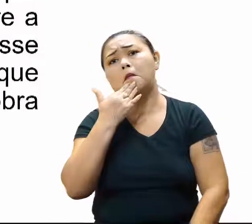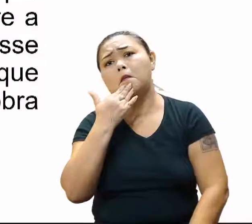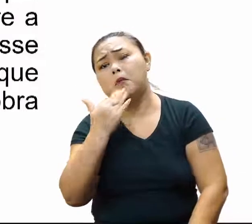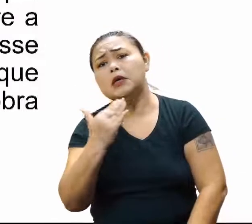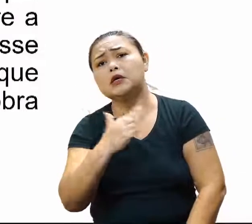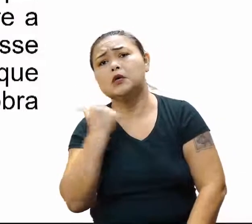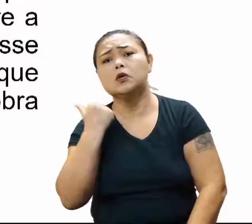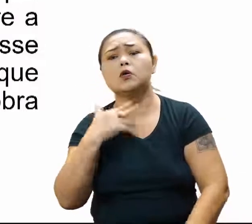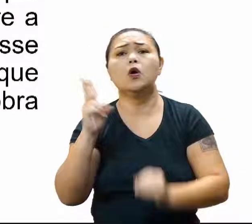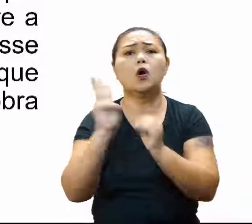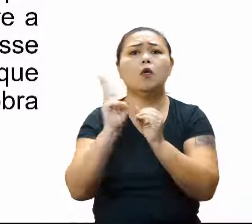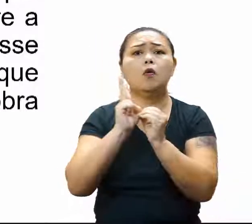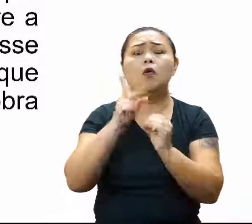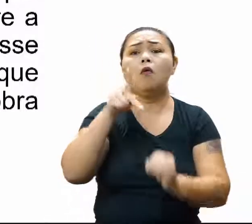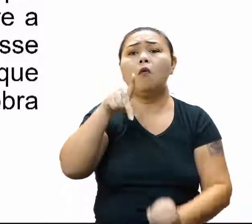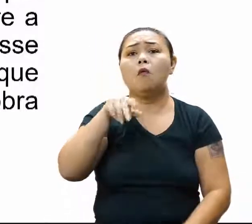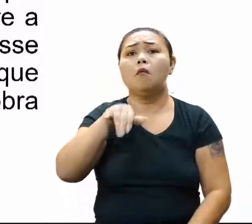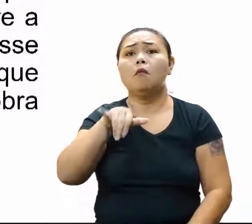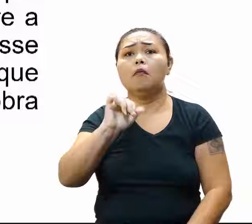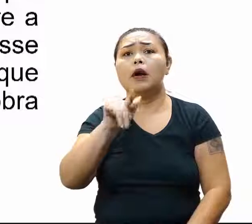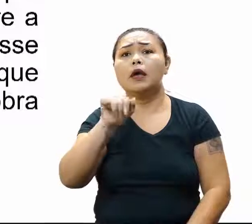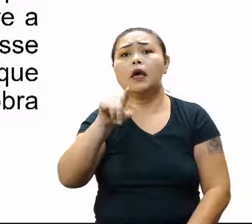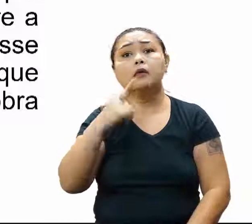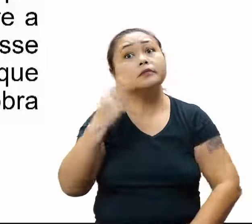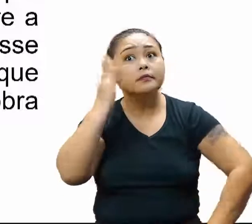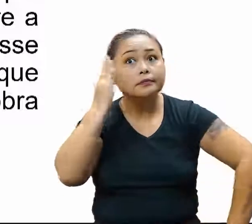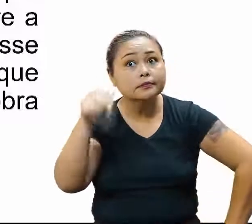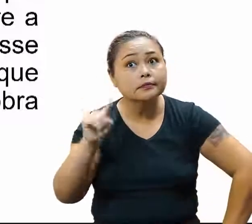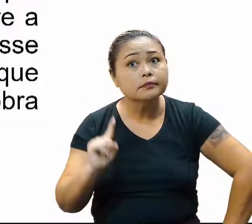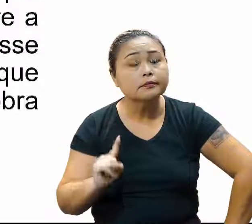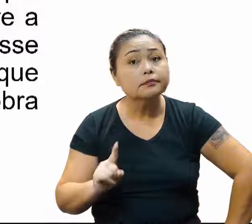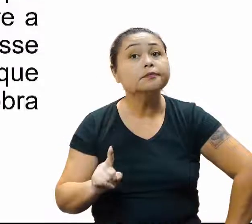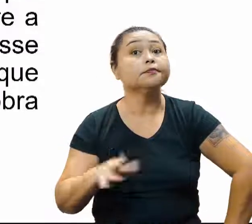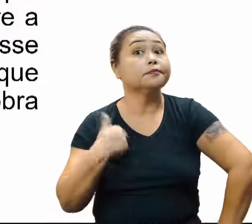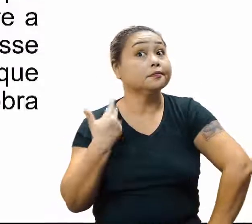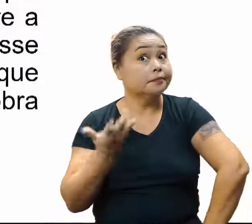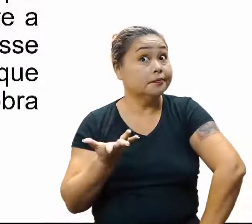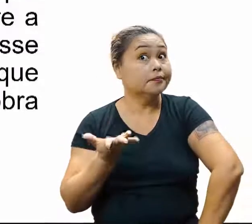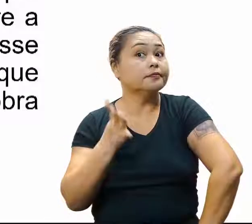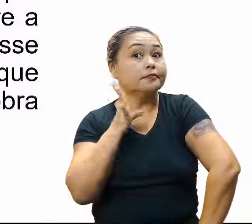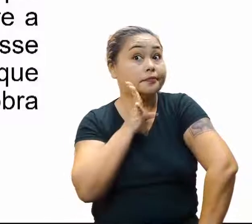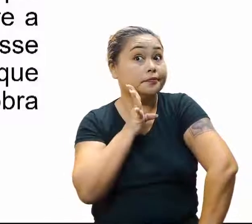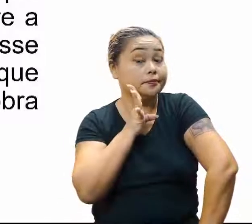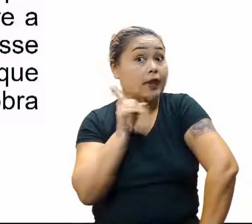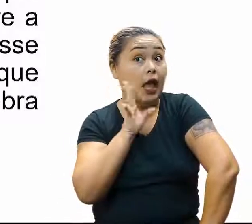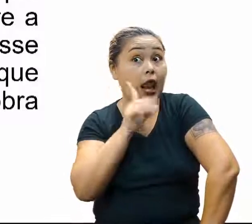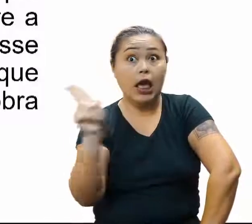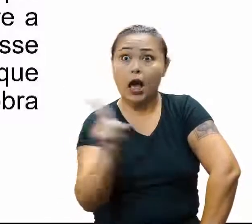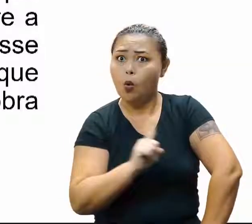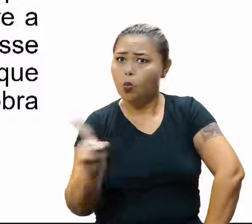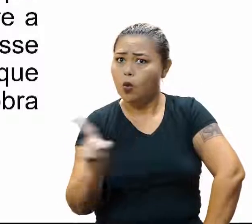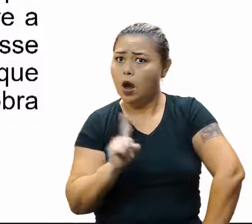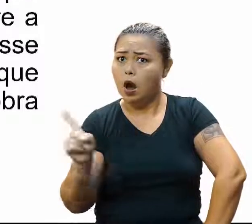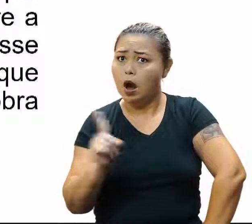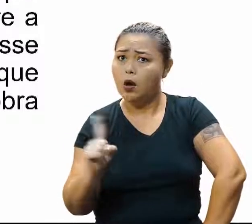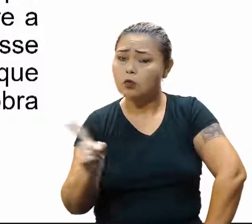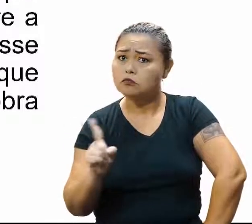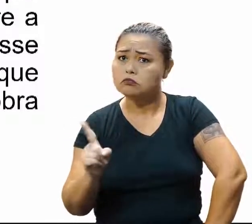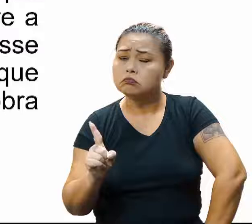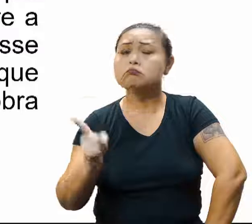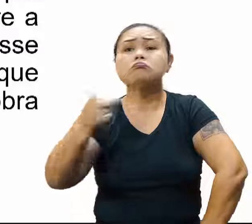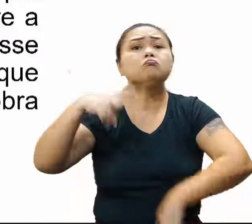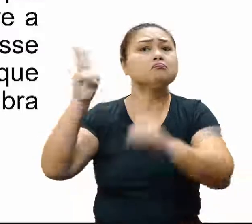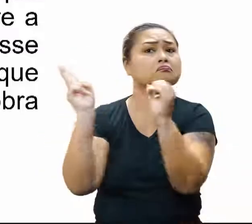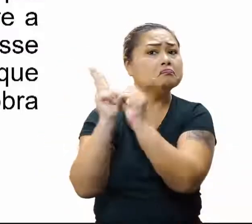índios paiaguás. Sabiam disso? Olha que legal. Que legal que nada. Esses índios,